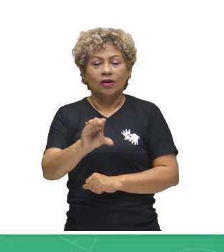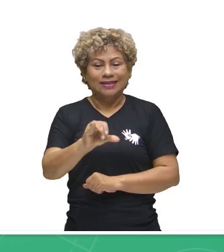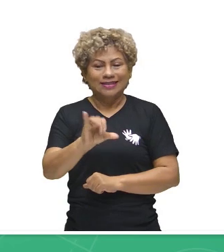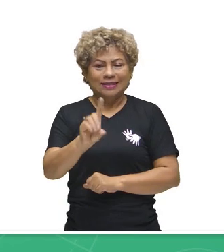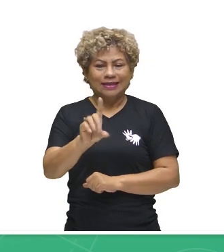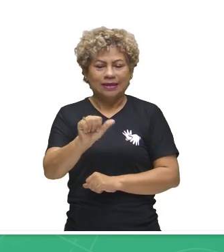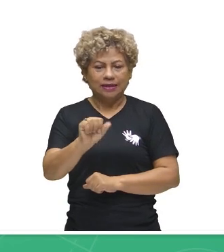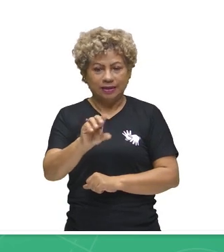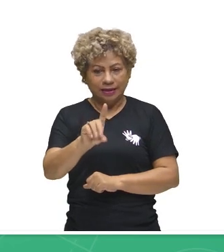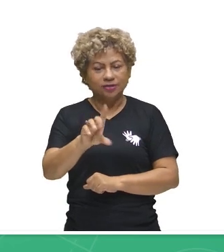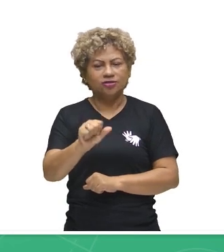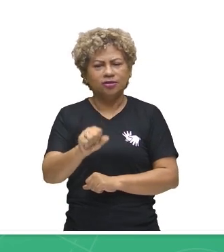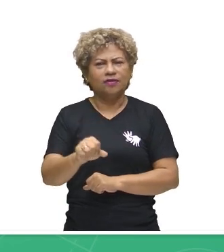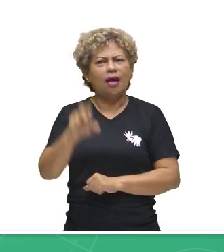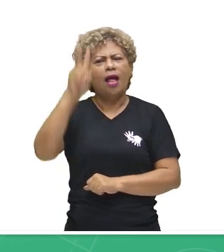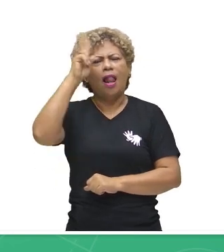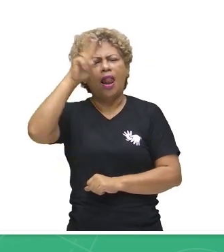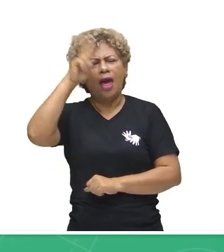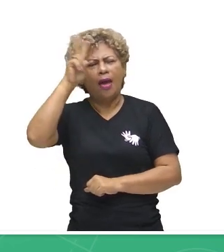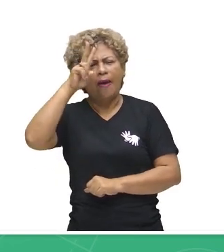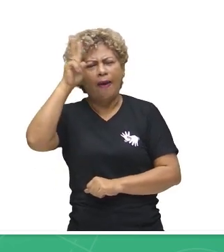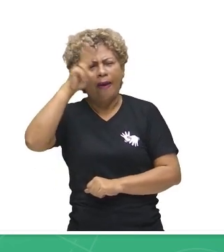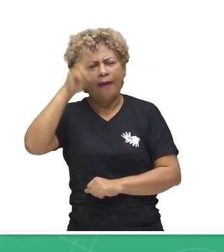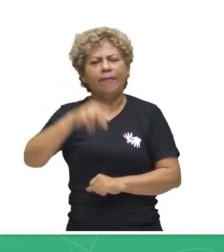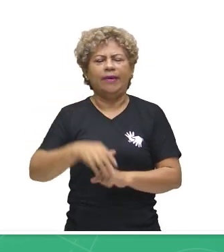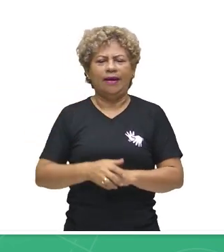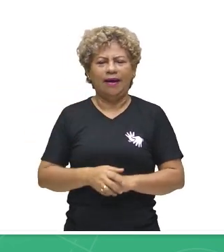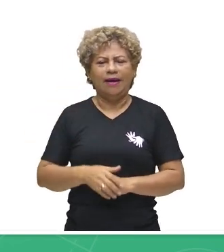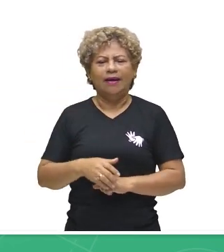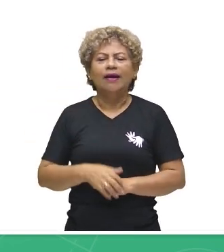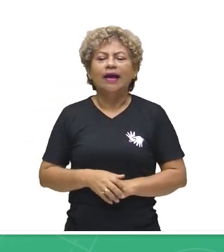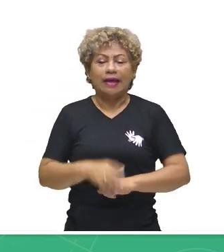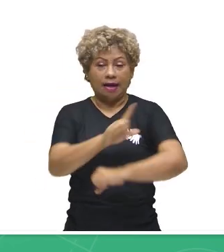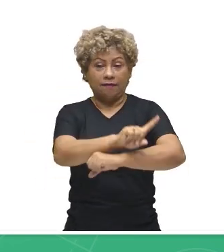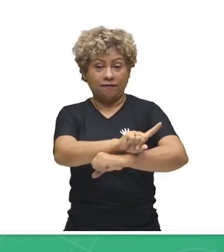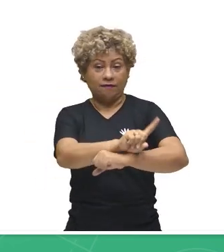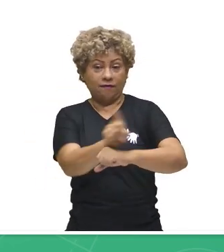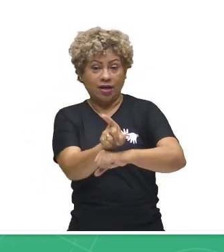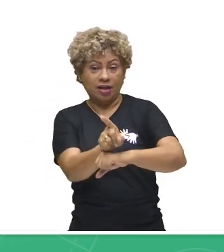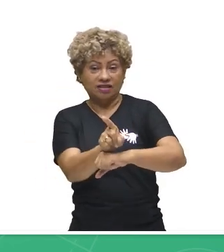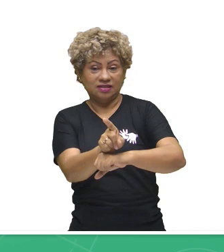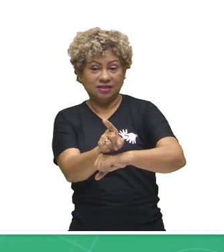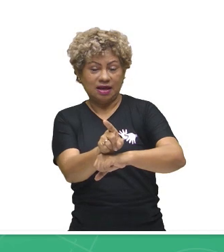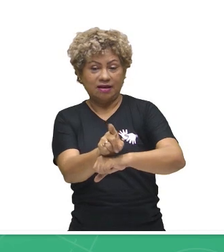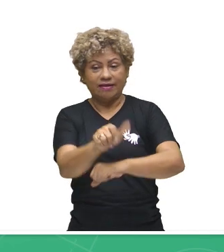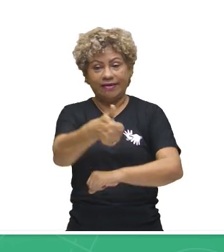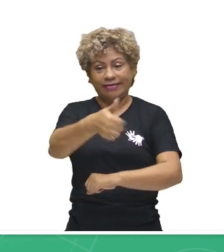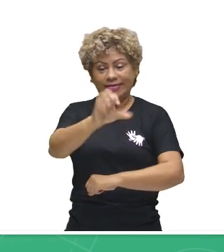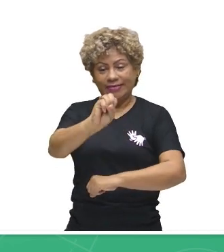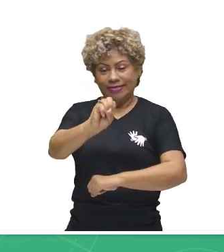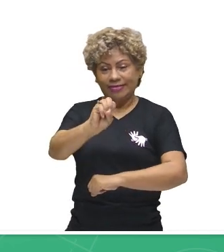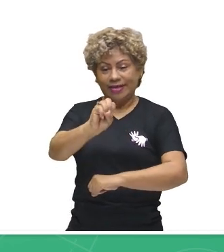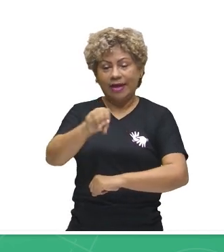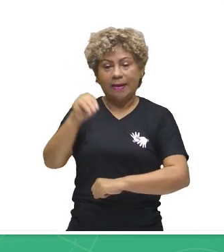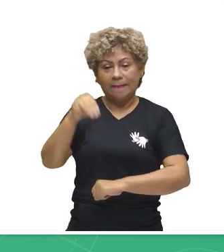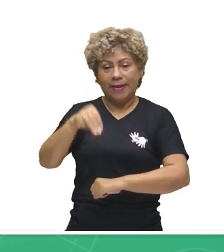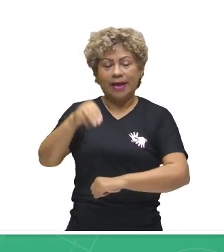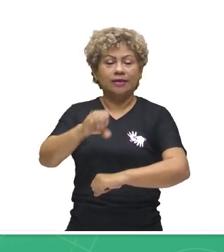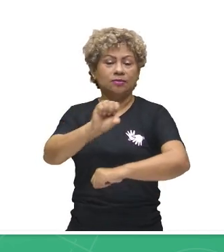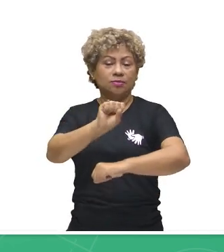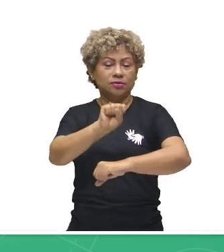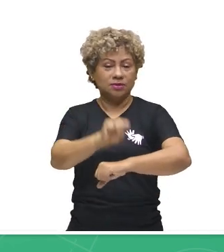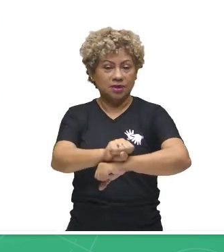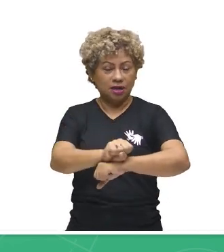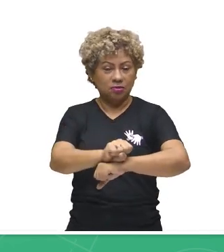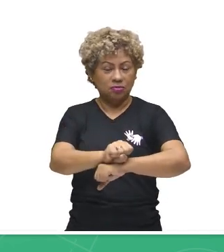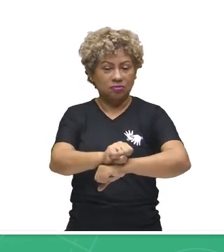que zero, se eu coloco aqui, ó, a minha velocidade aqui é 10 metros por segundo. Logo, em qualquer